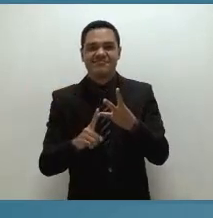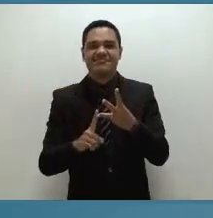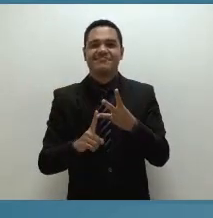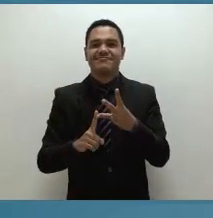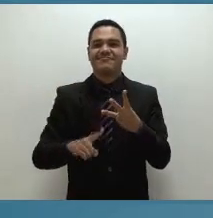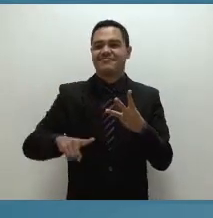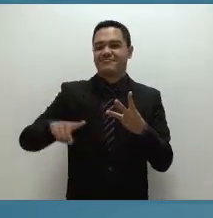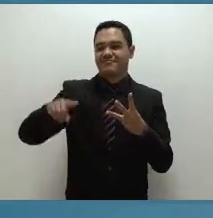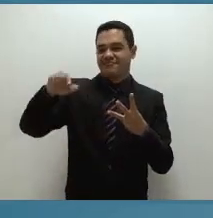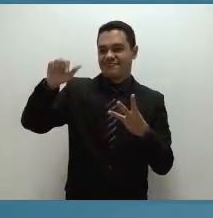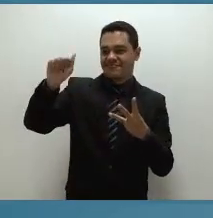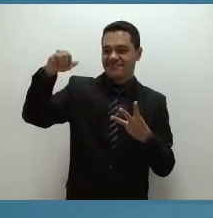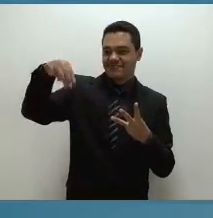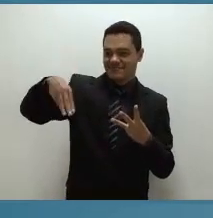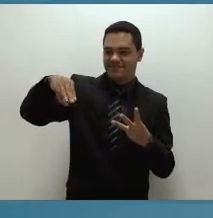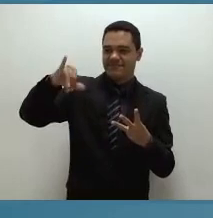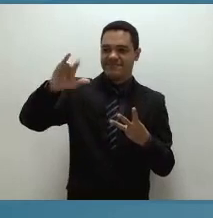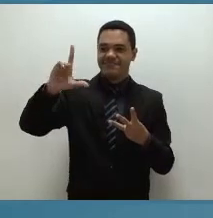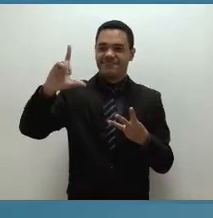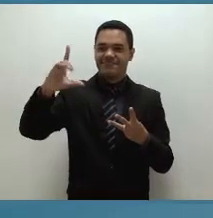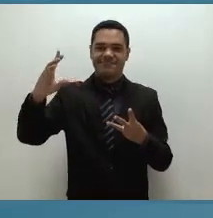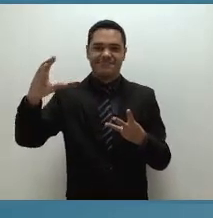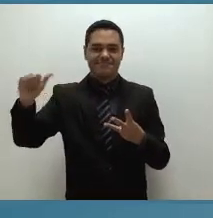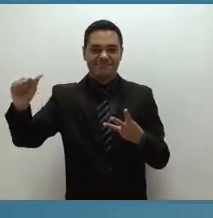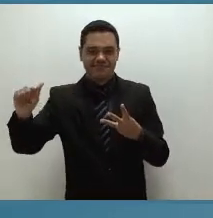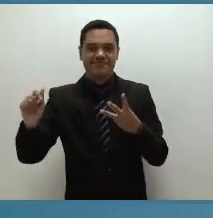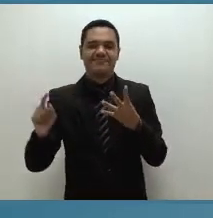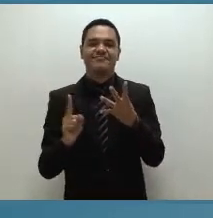desembargador Amilcar Roberto